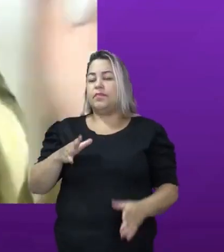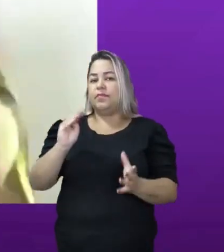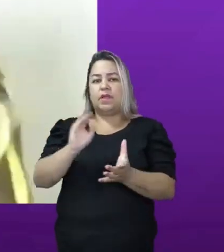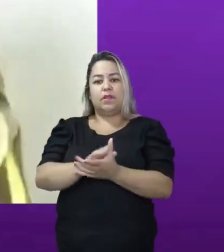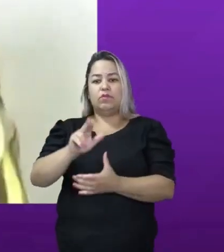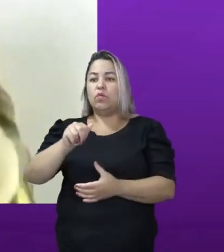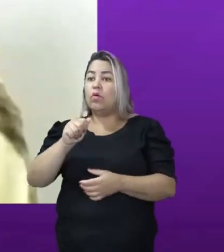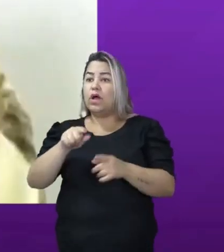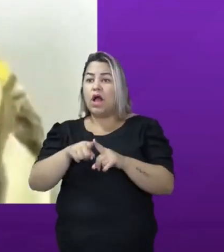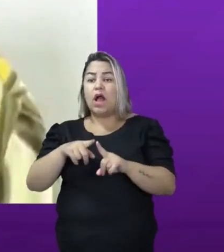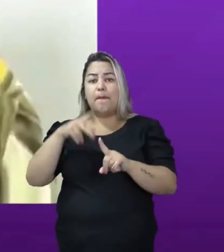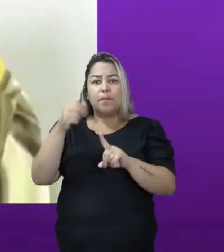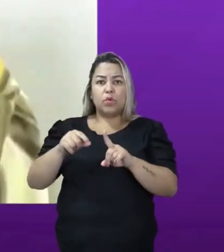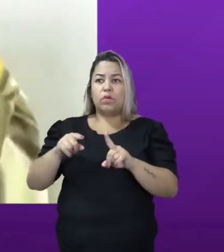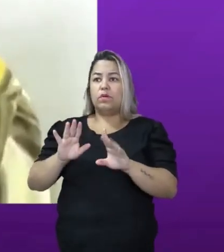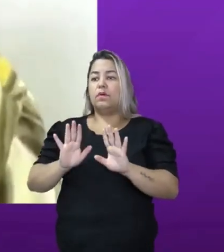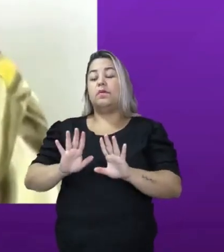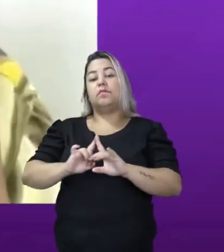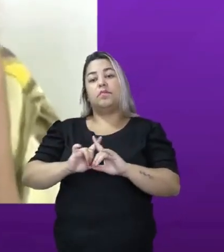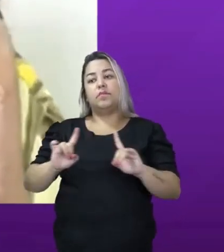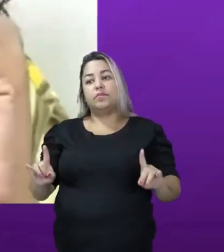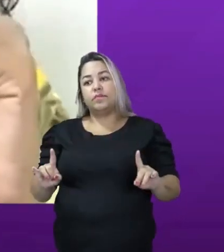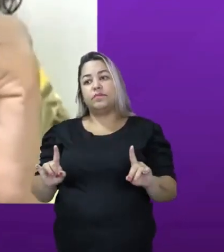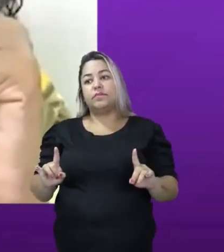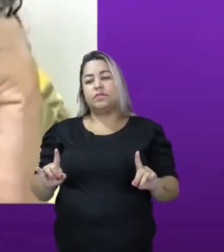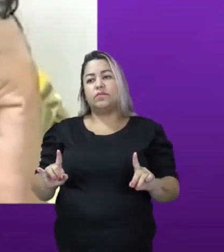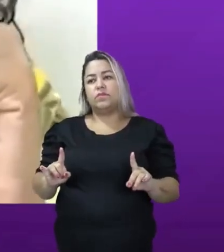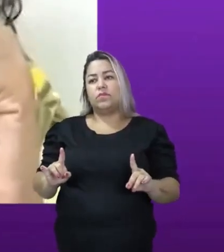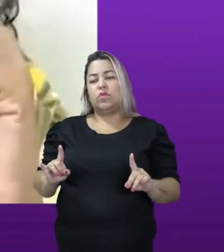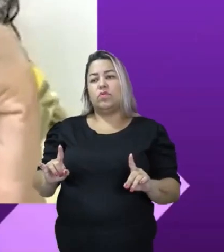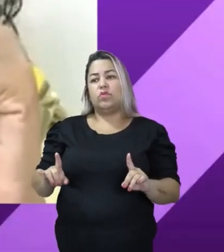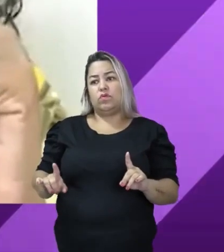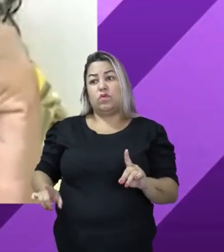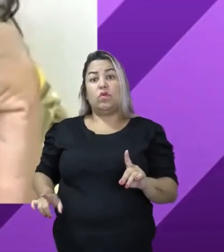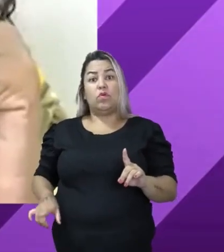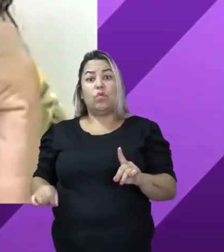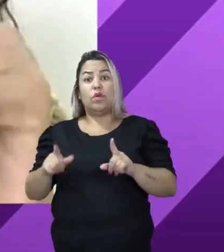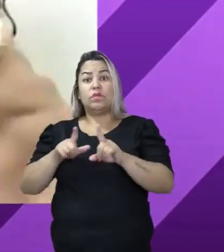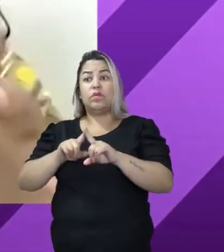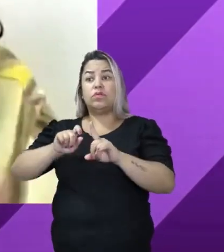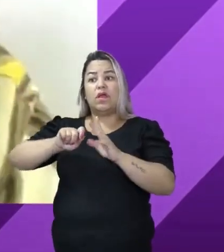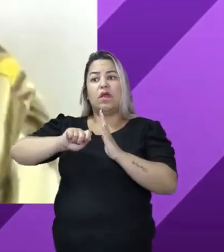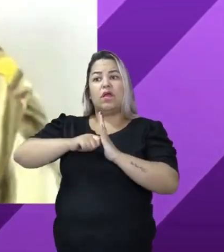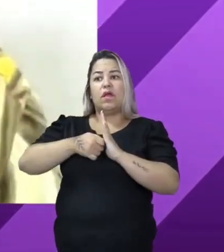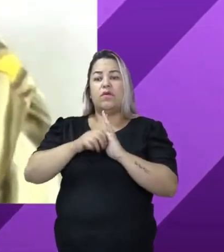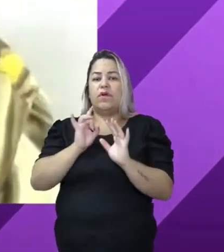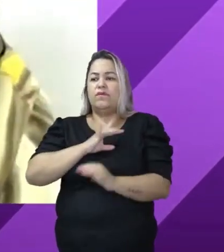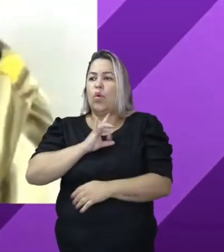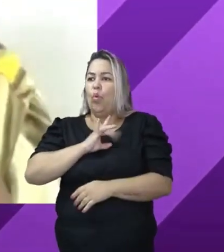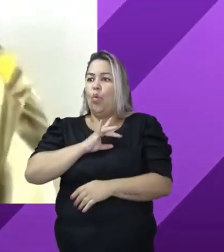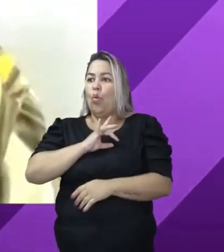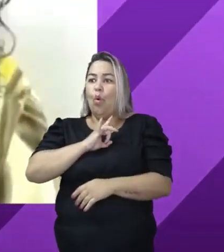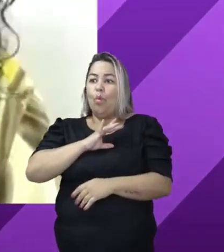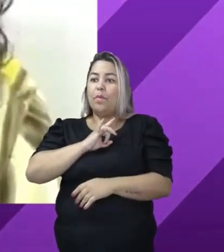mim. Mas, quando eu ouvia a chave dele na porta, eu começava a me tremer.